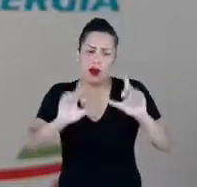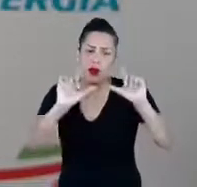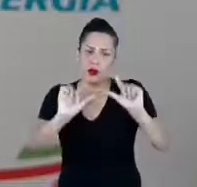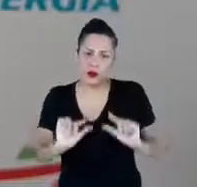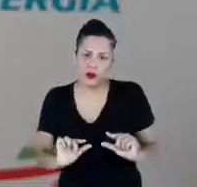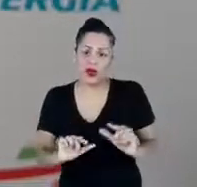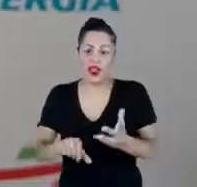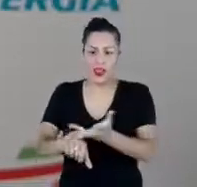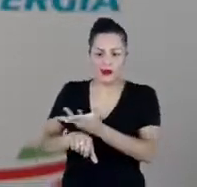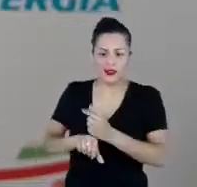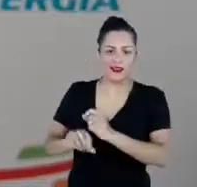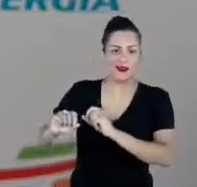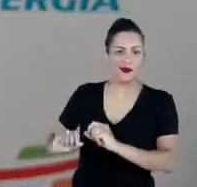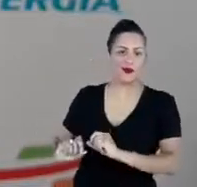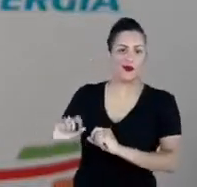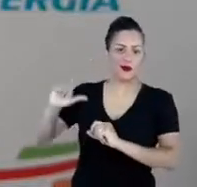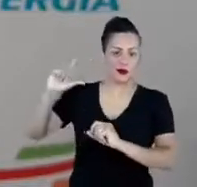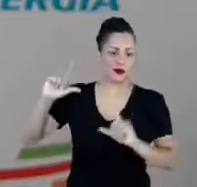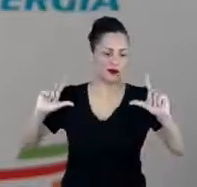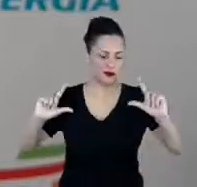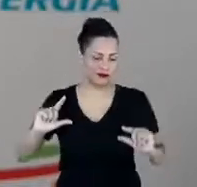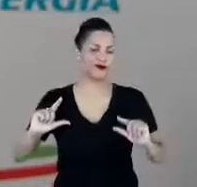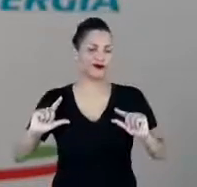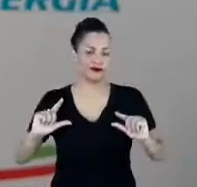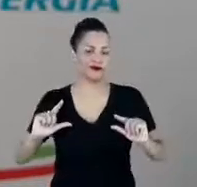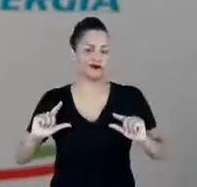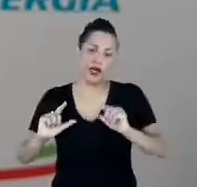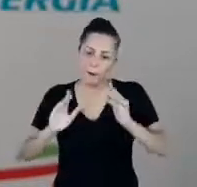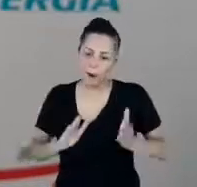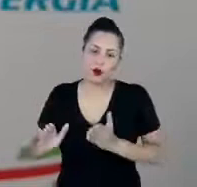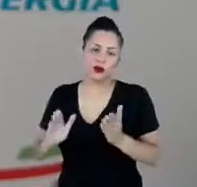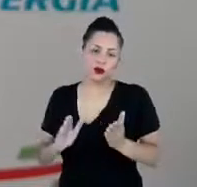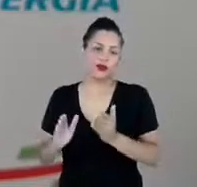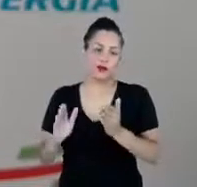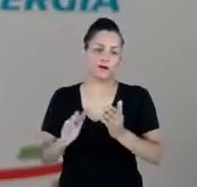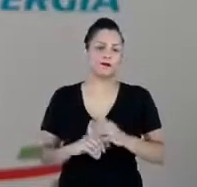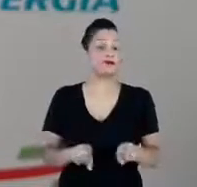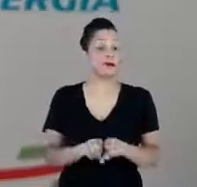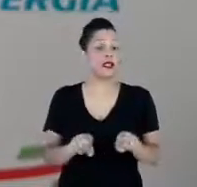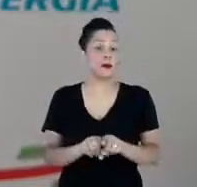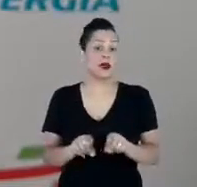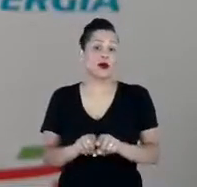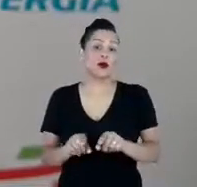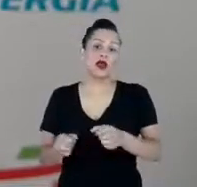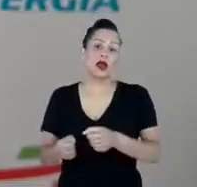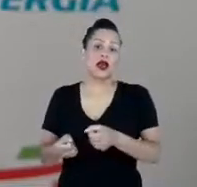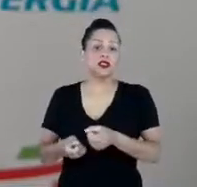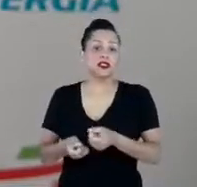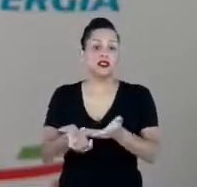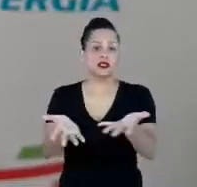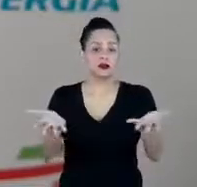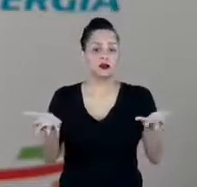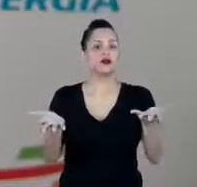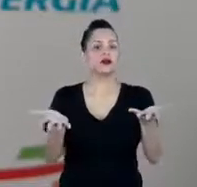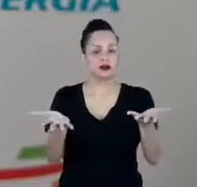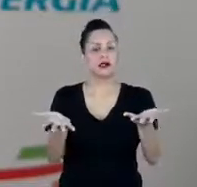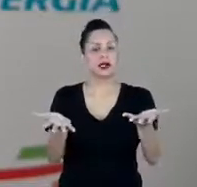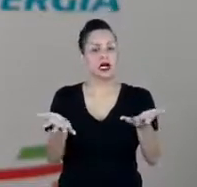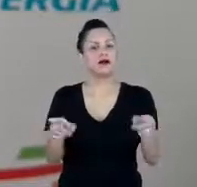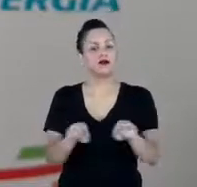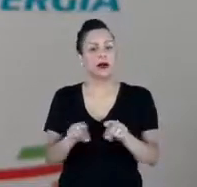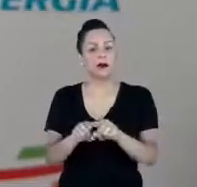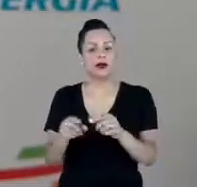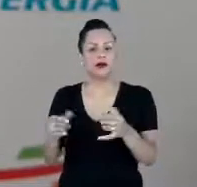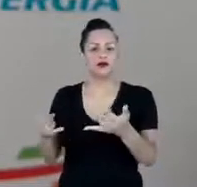eficiência produtiva com a distribuição e e as instalações